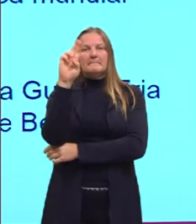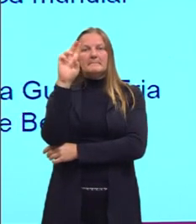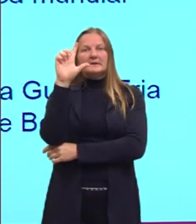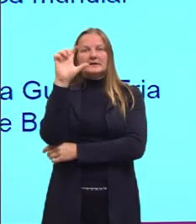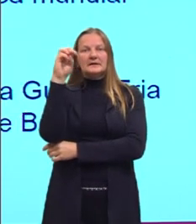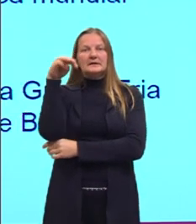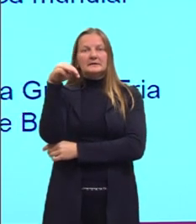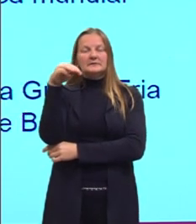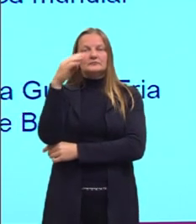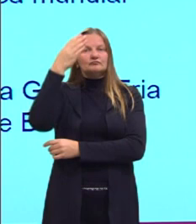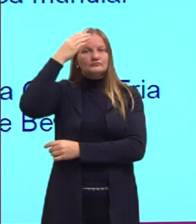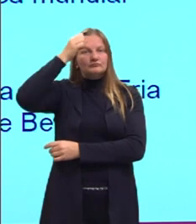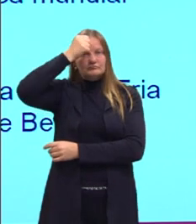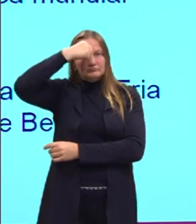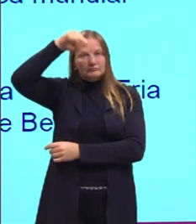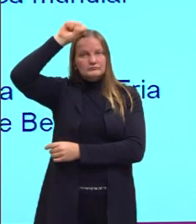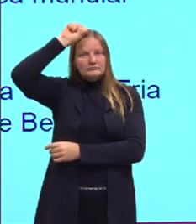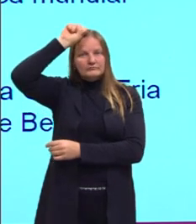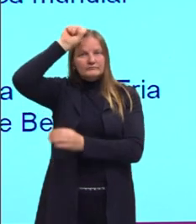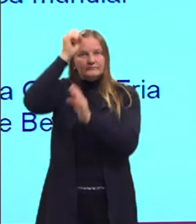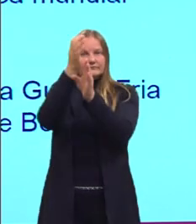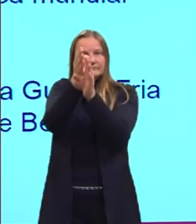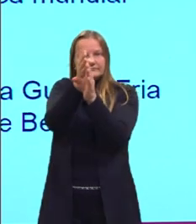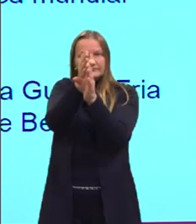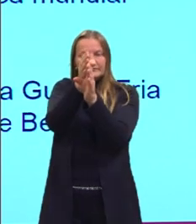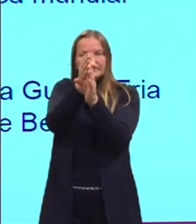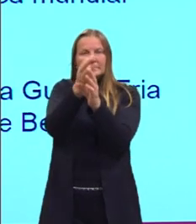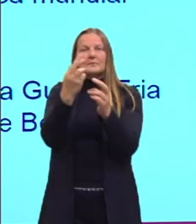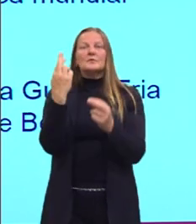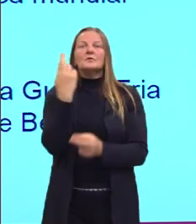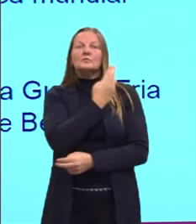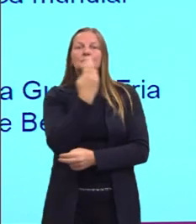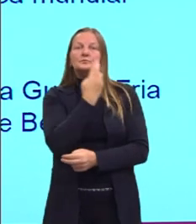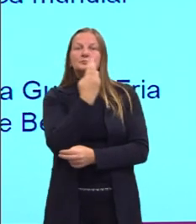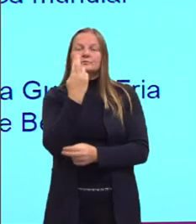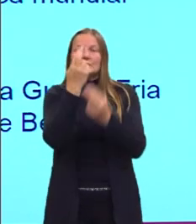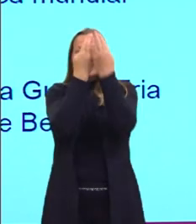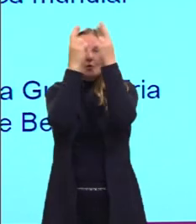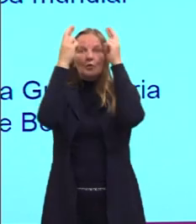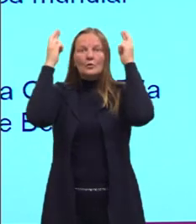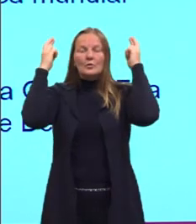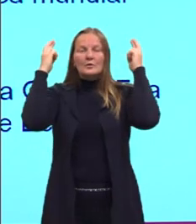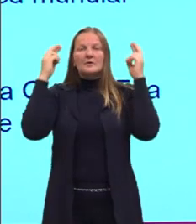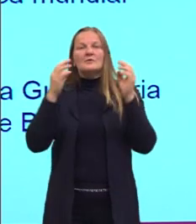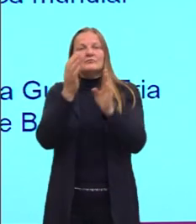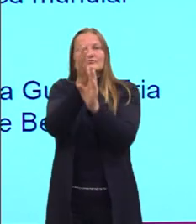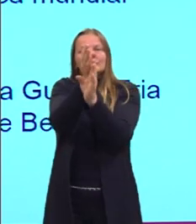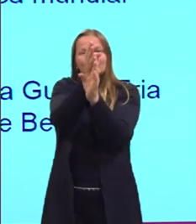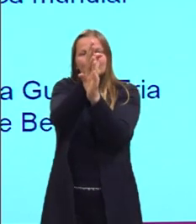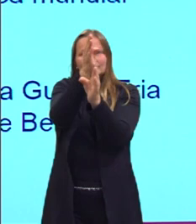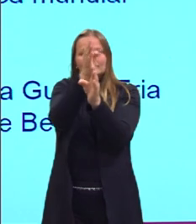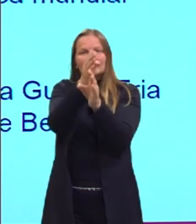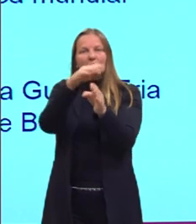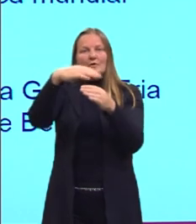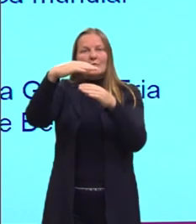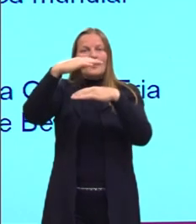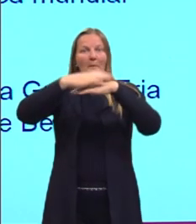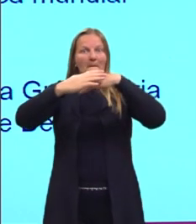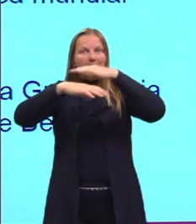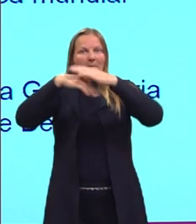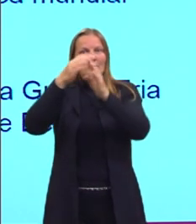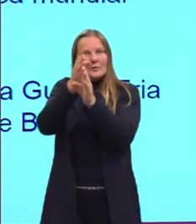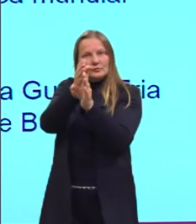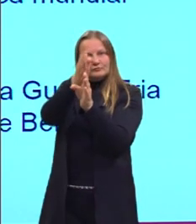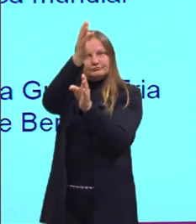da liberado né pela união soviética né dominado pela União Soviética e aí Berlim não a capital não